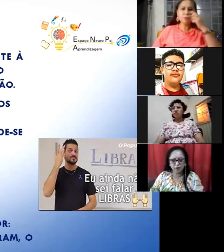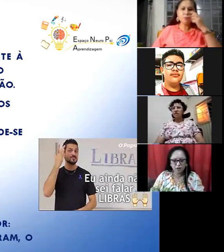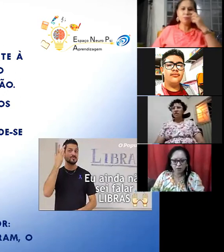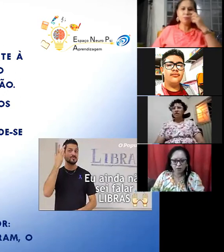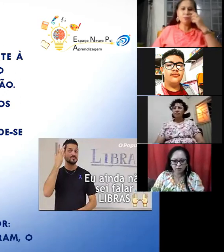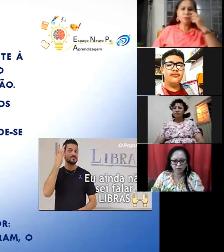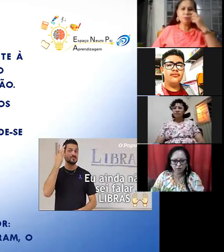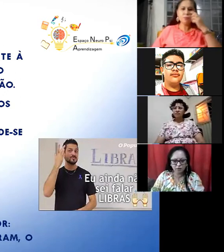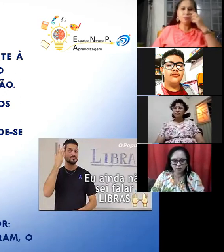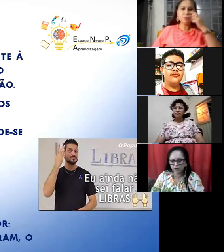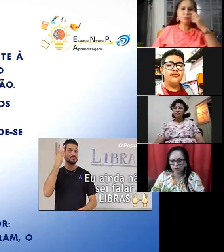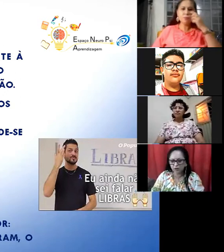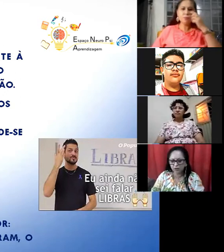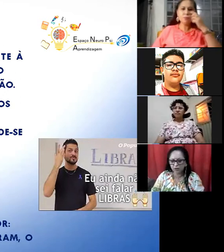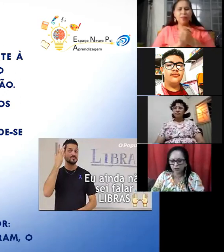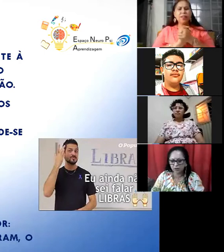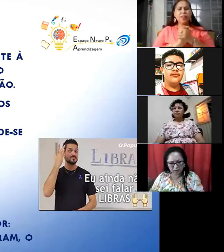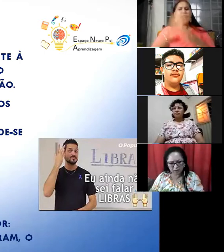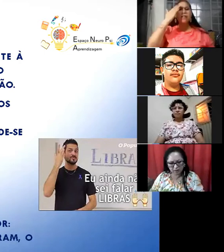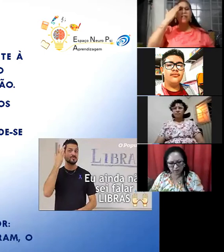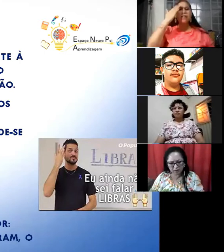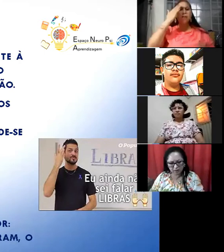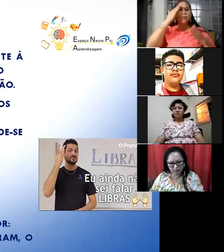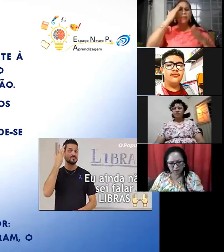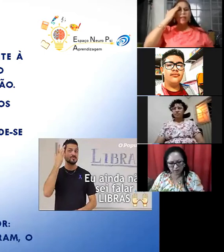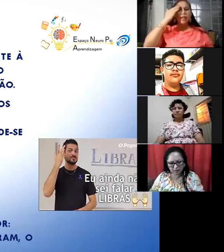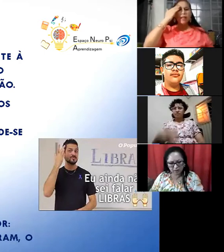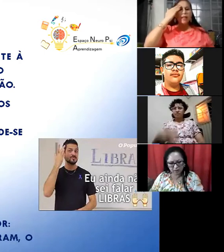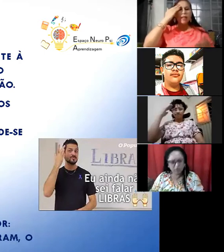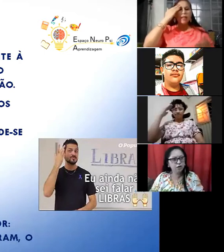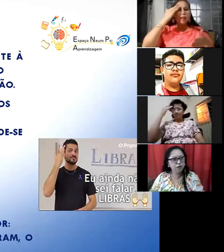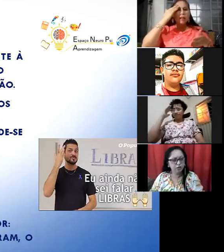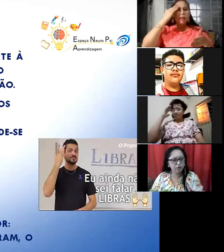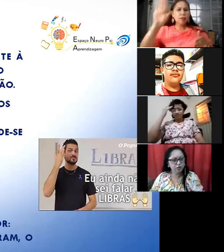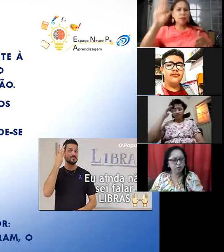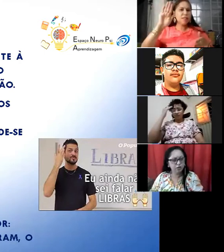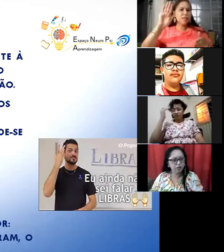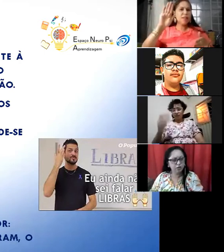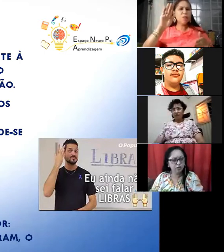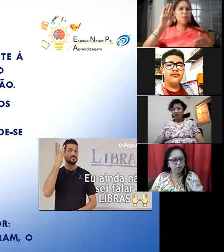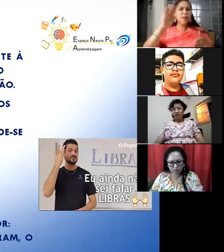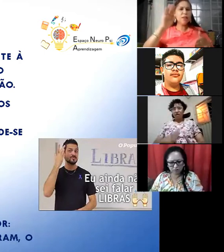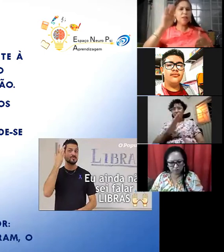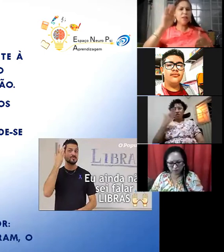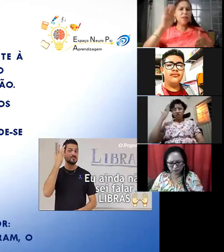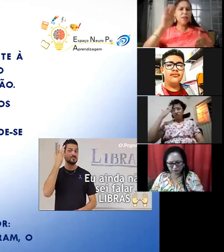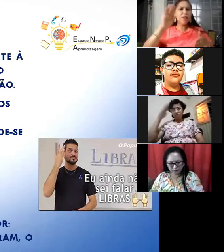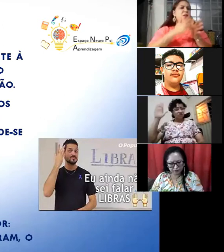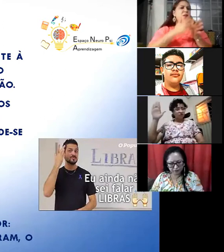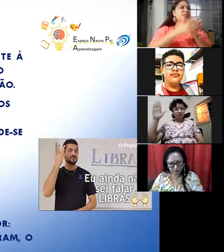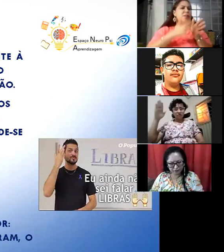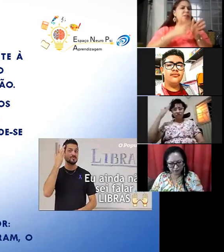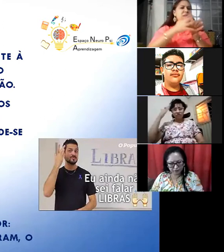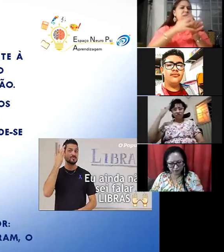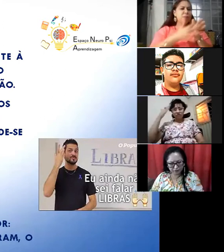como eu diria, eu não sei Libras, eu não entendo nada. Ficaria assim, ó. Não sei como é. Então pode começar